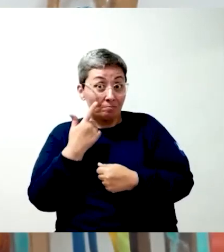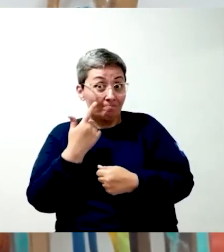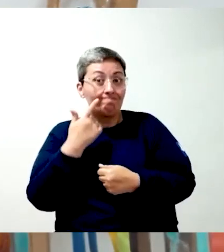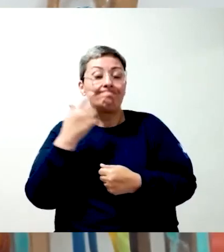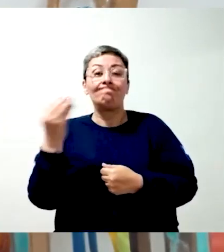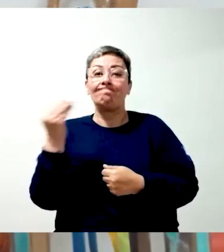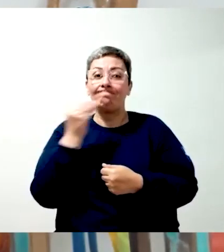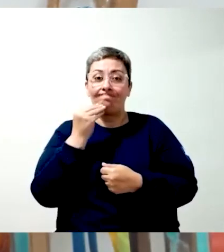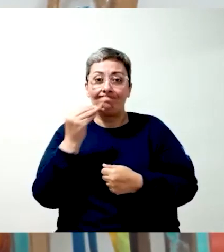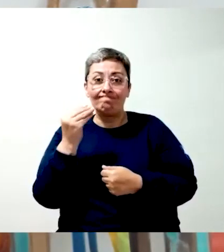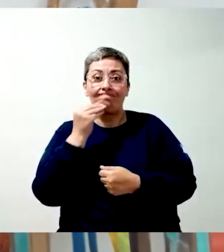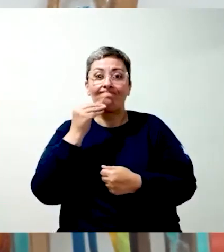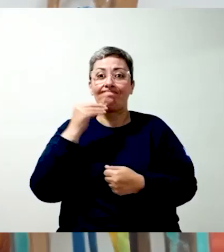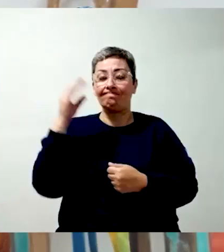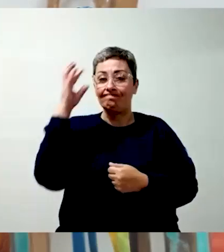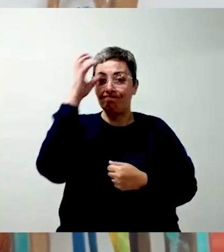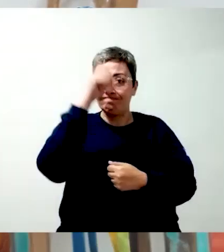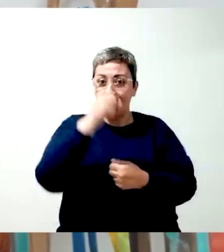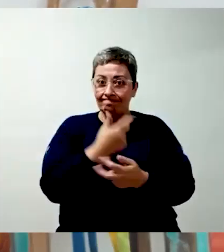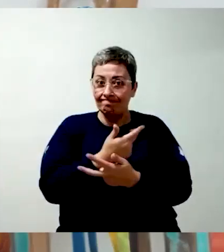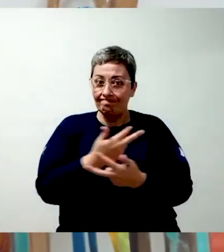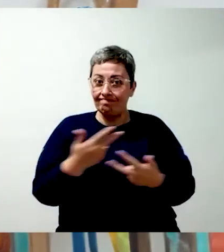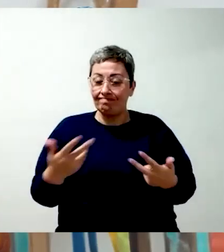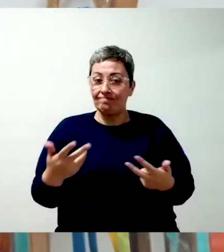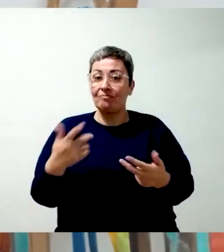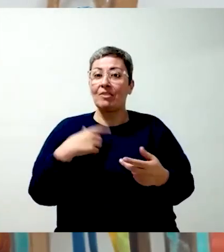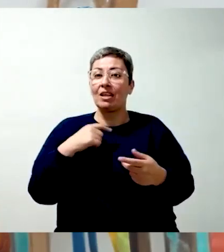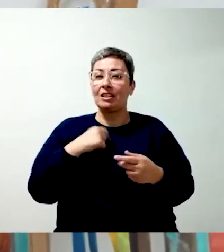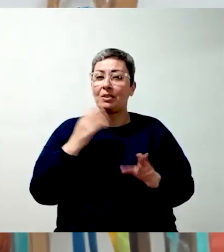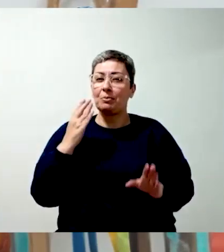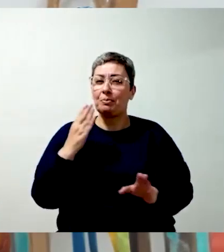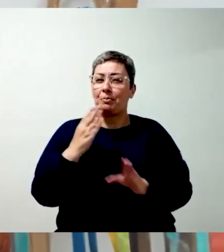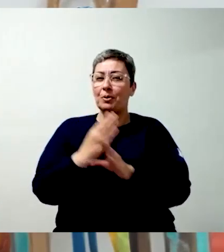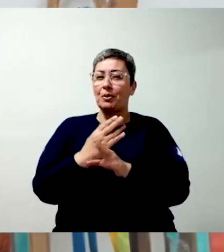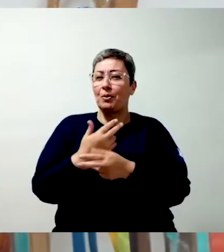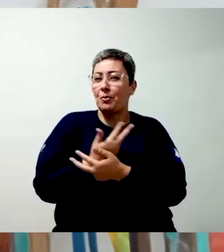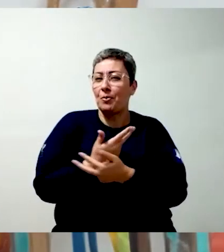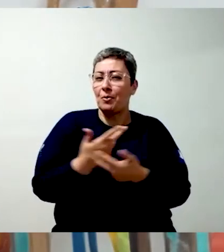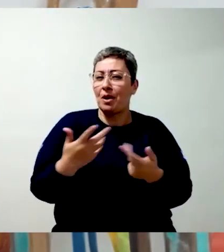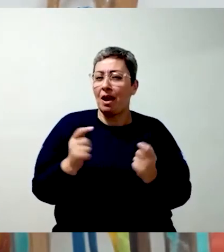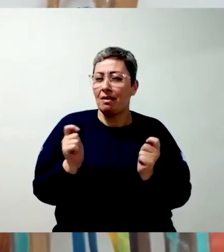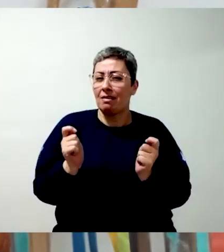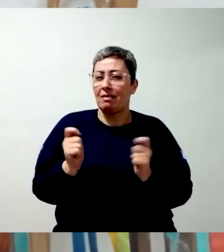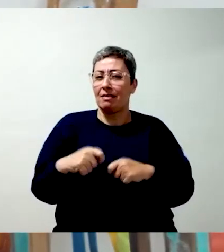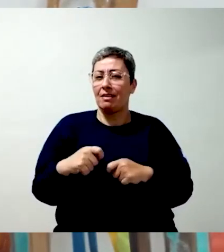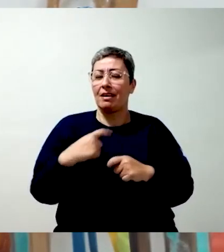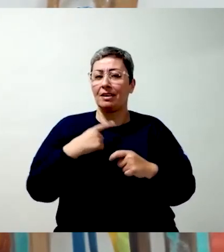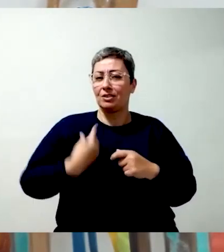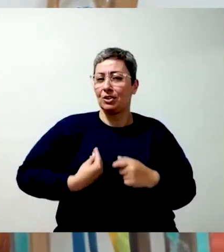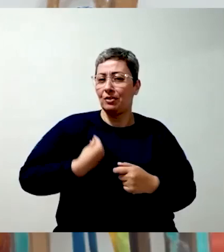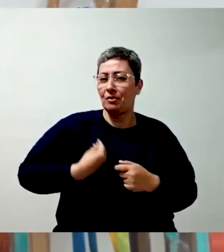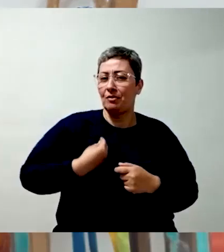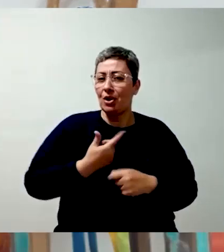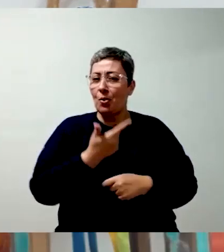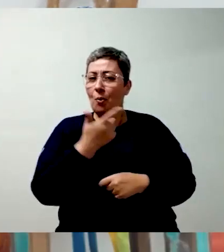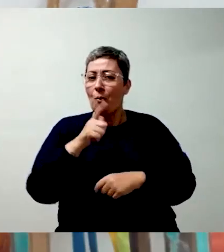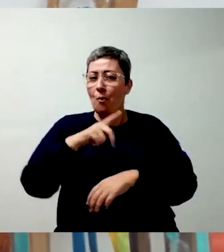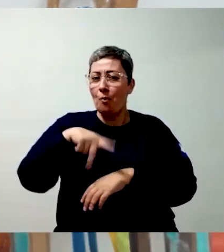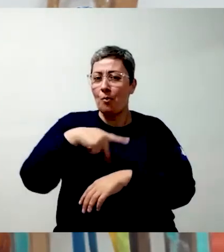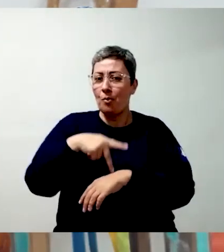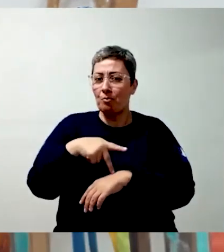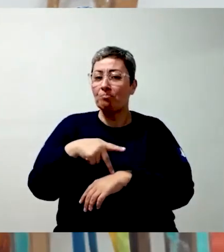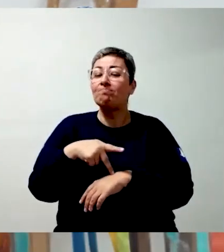Olha só que oportunidade para aprender tudo isso, para descobrir todas essas possibilidades de viver num